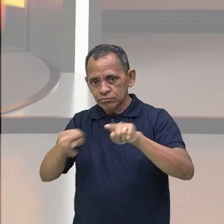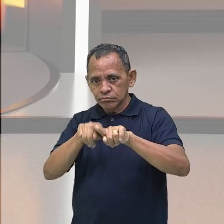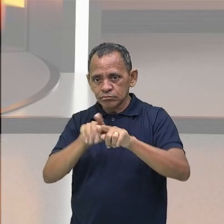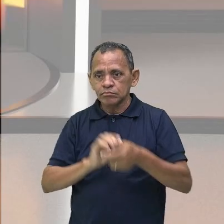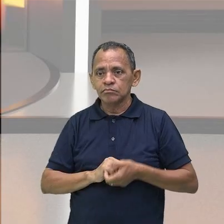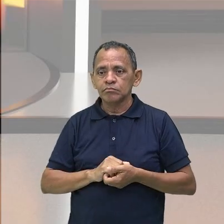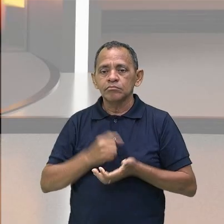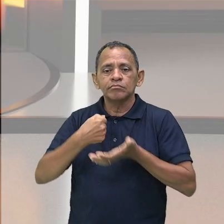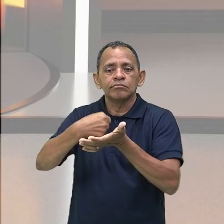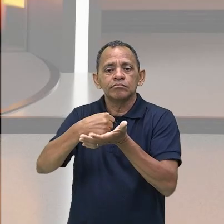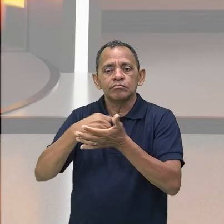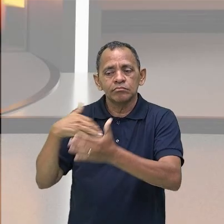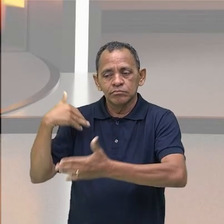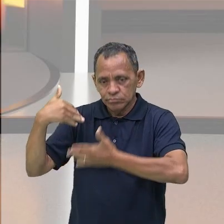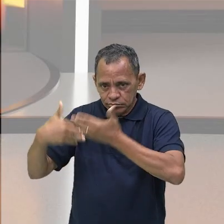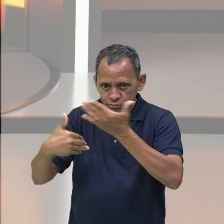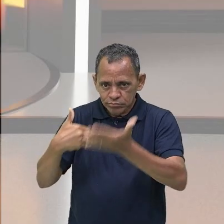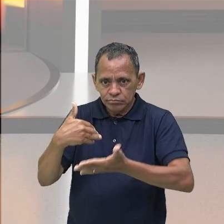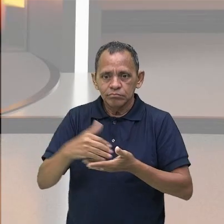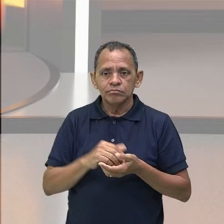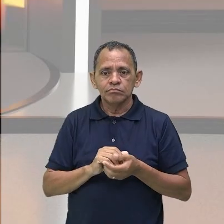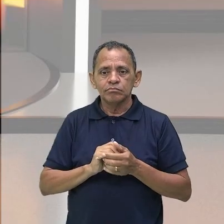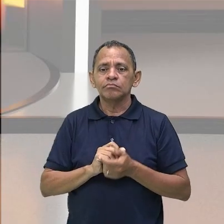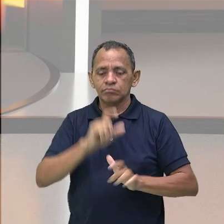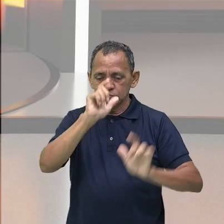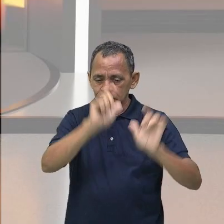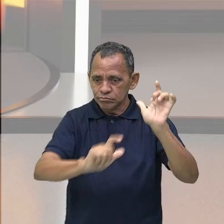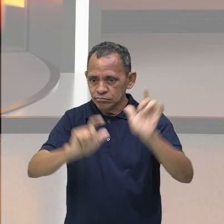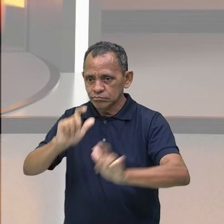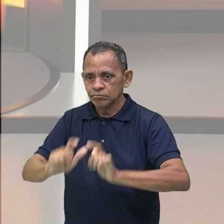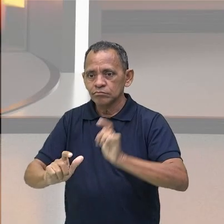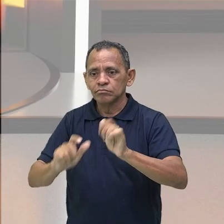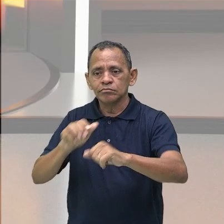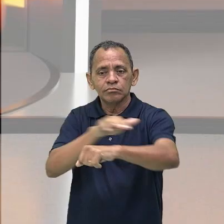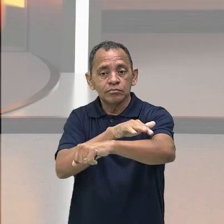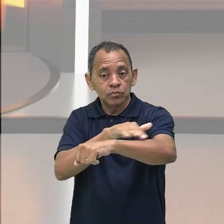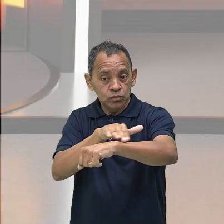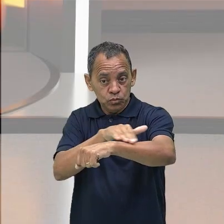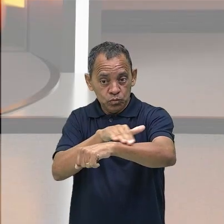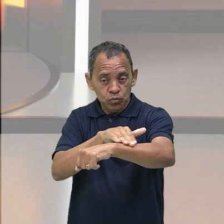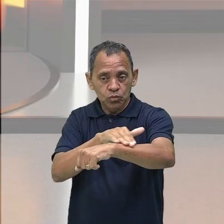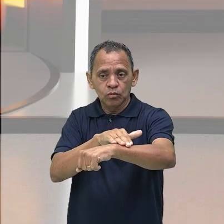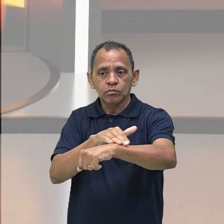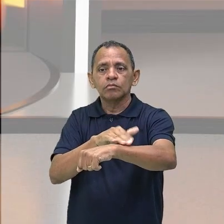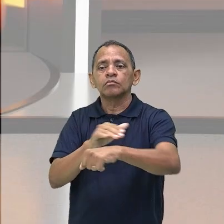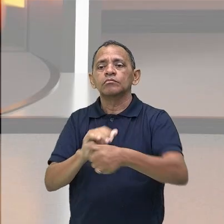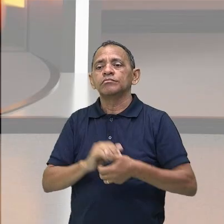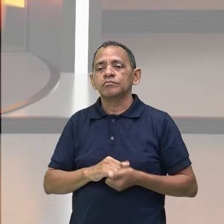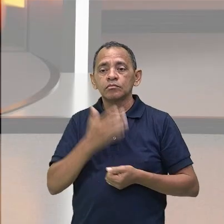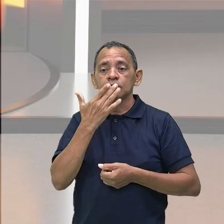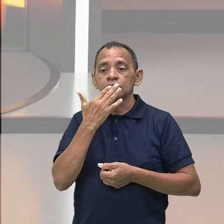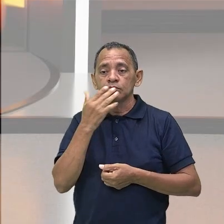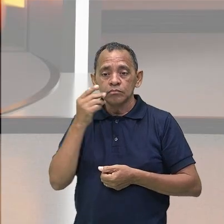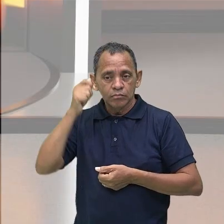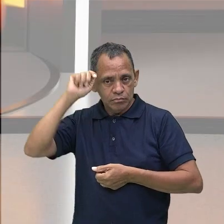desenvolvimento, principalmente da população preta, tá? As comunidades